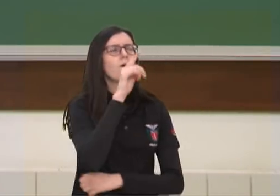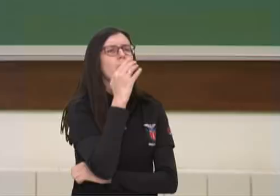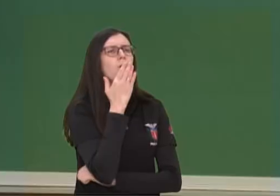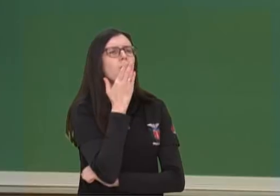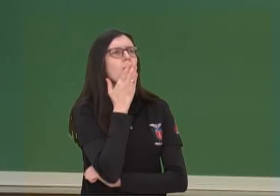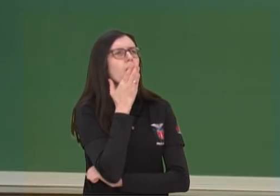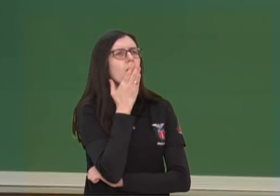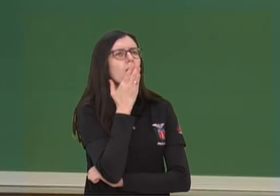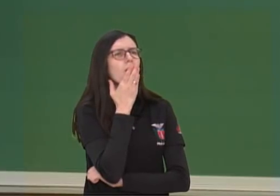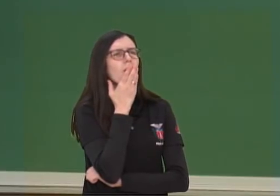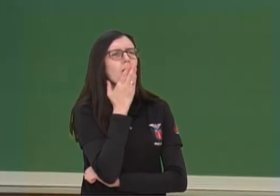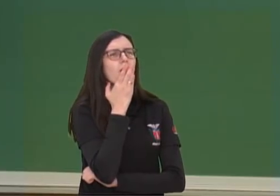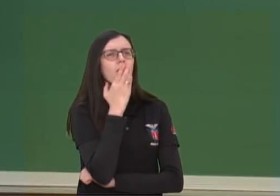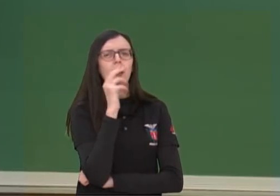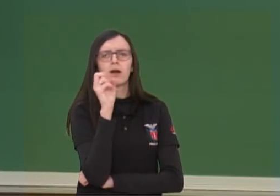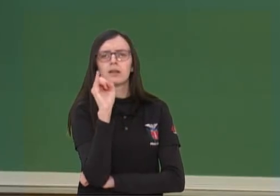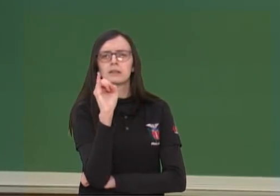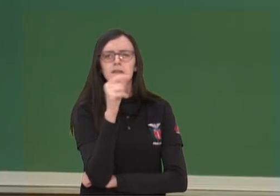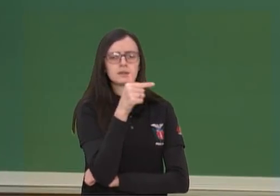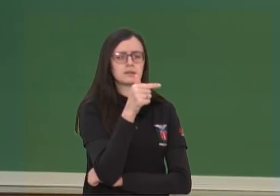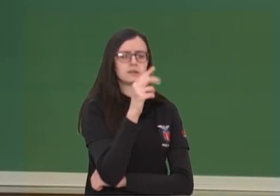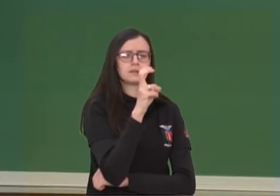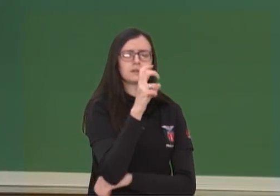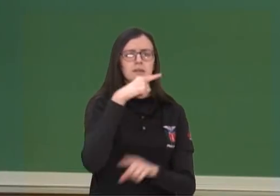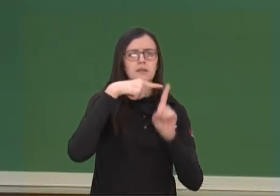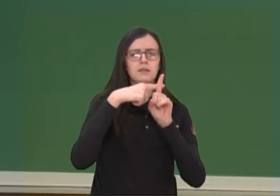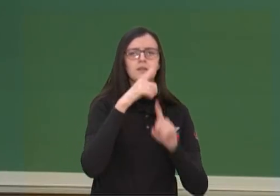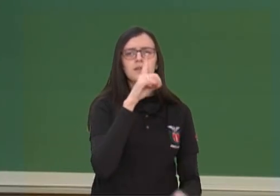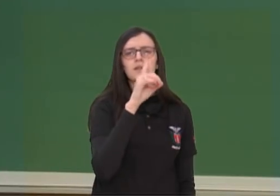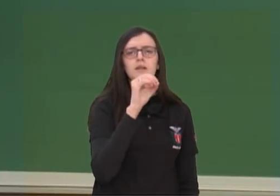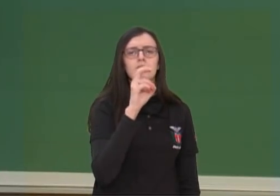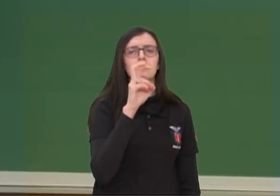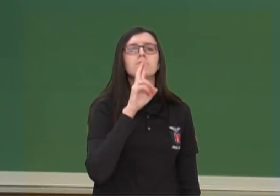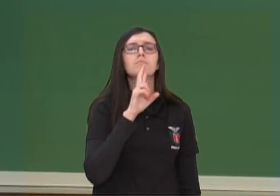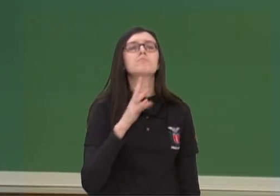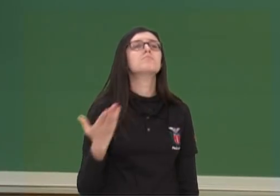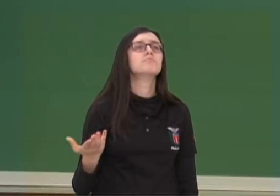Olha, se eu pegar 75 mais 105, vai dar quanto?